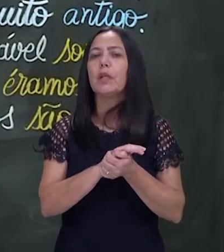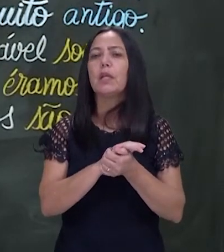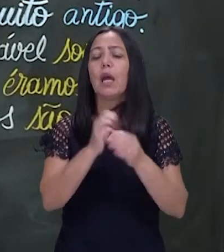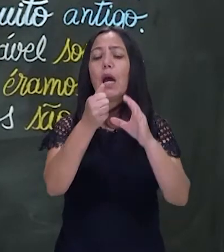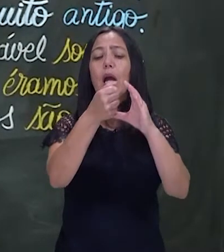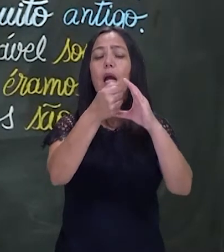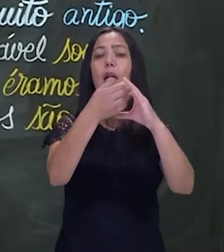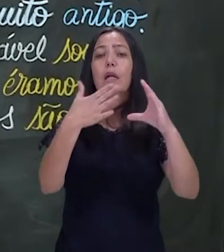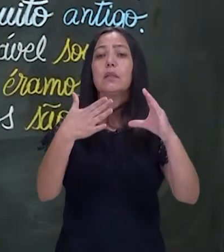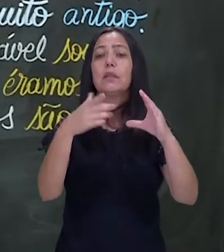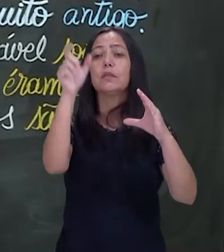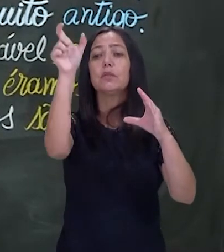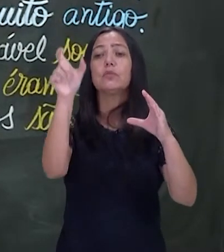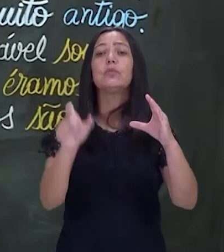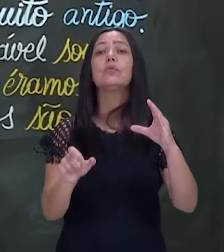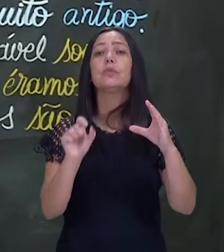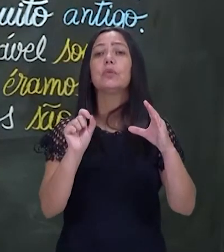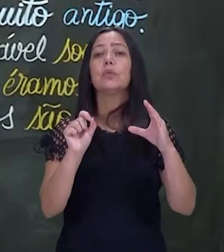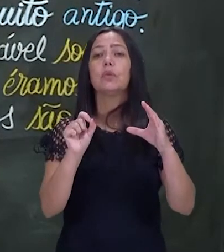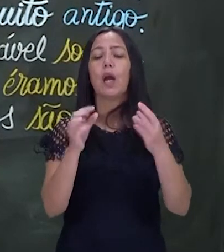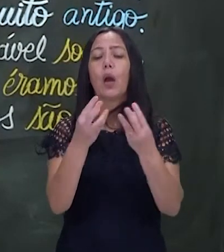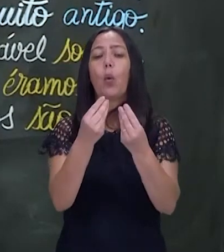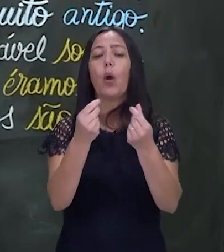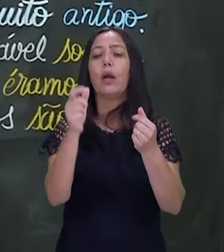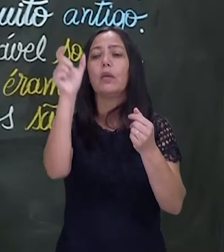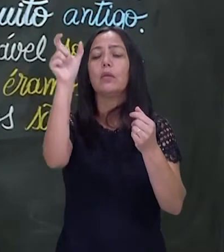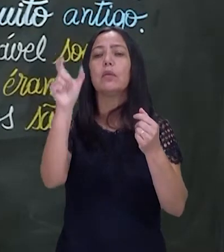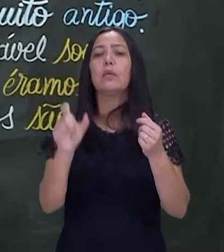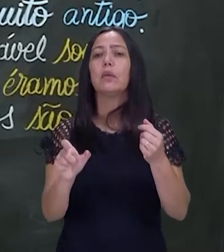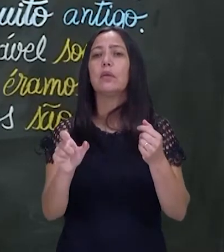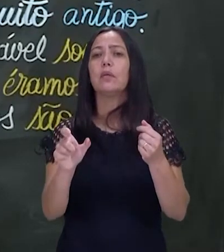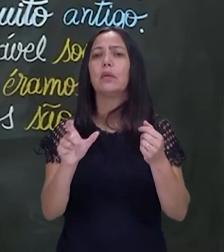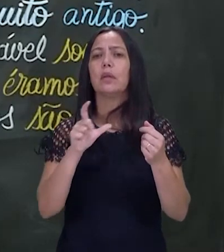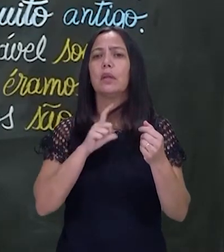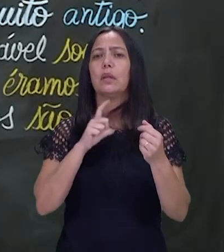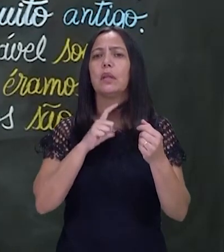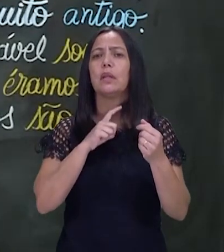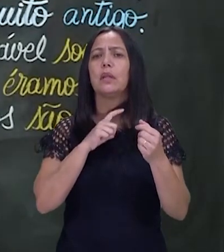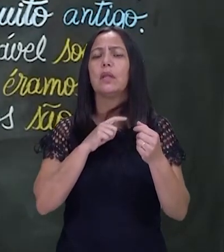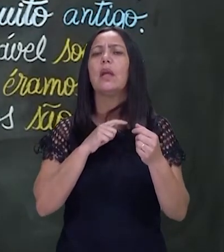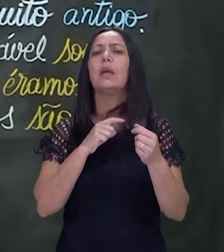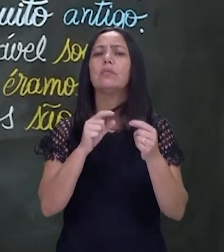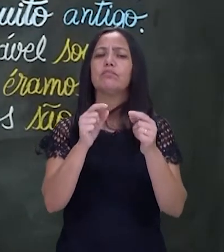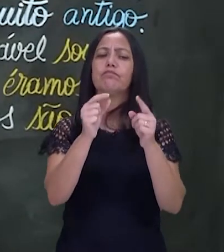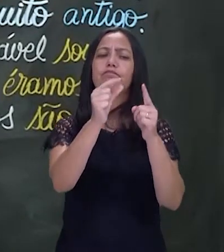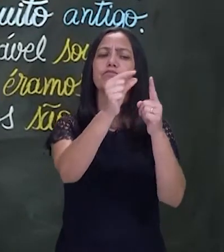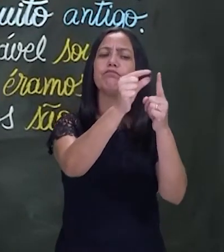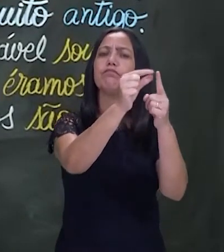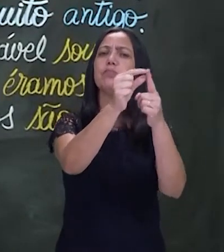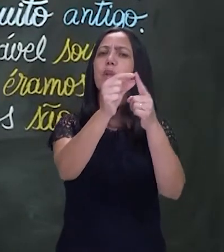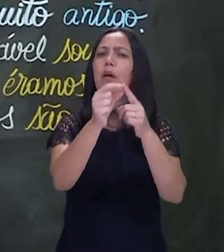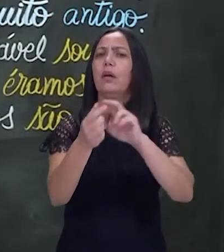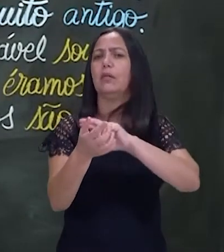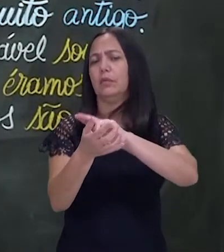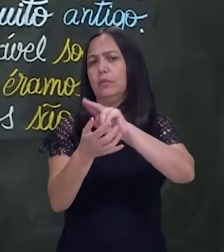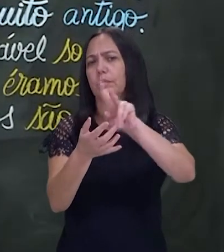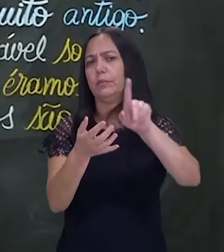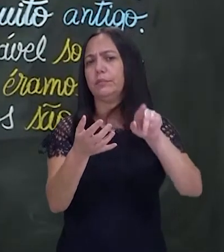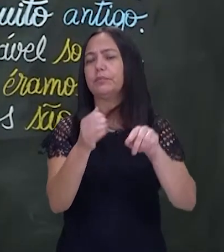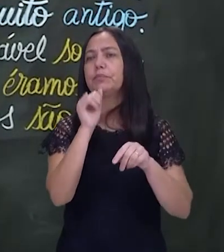por mais de um elemento, o predicado é composto por mais de um elemento, aí você pode começar a ter algumas dúvidas e achar que tudo é predicativo. Não é bem